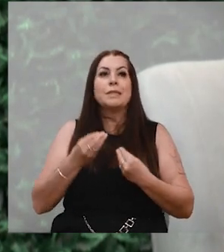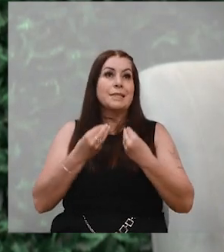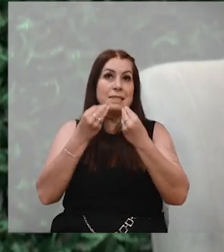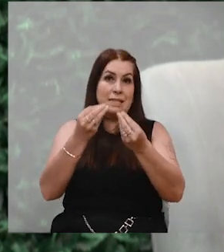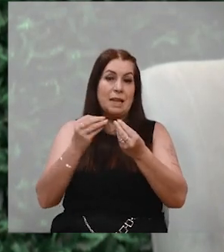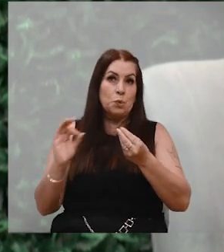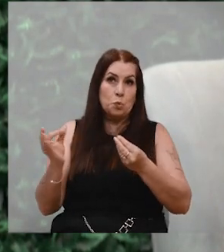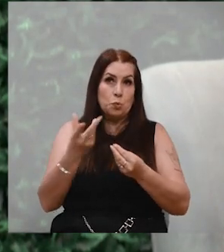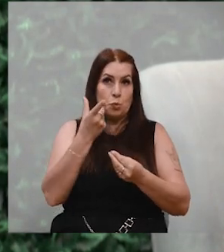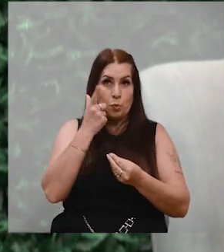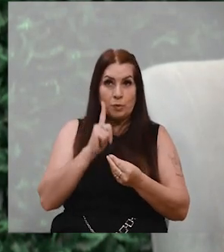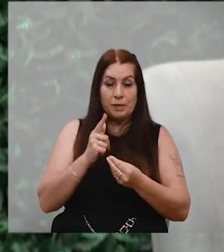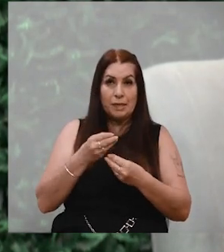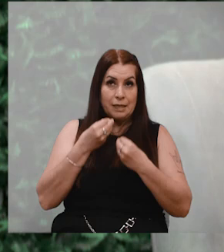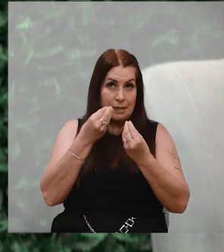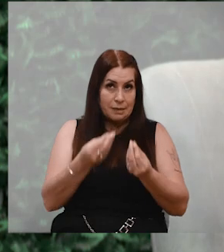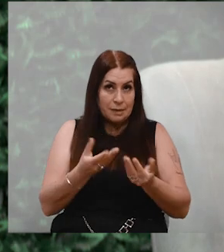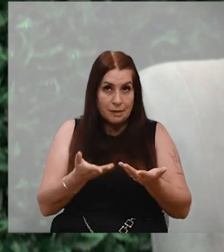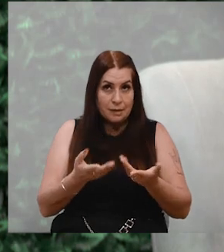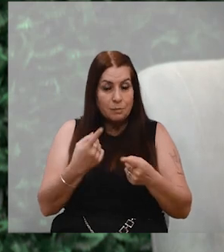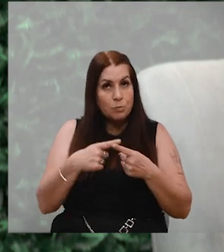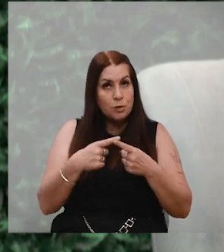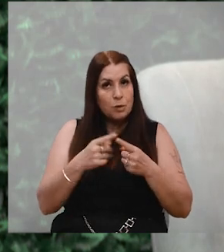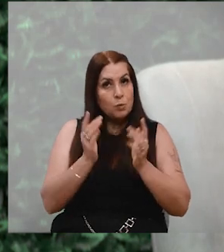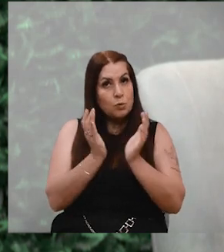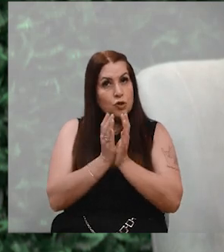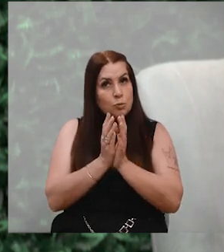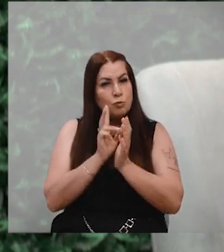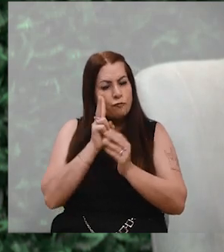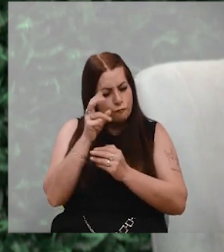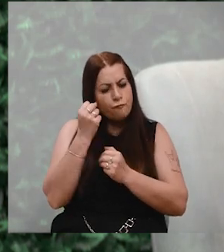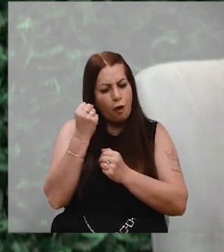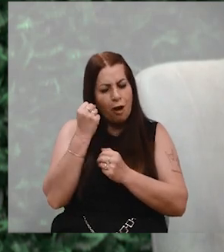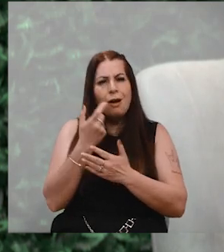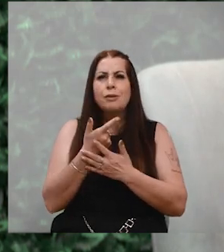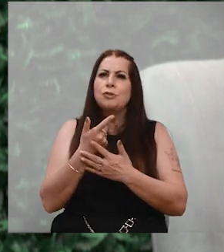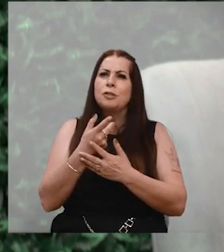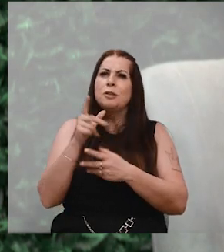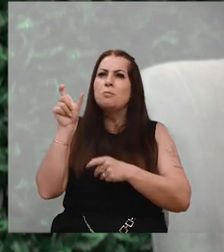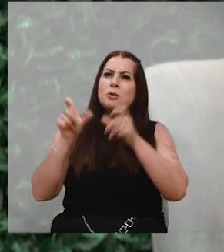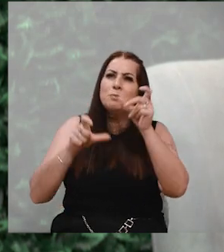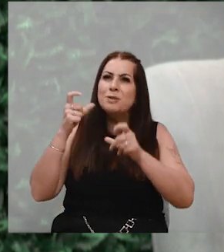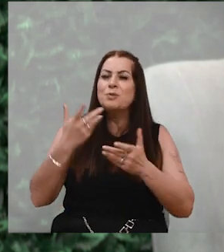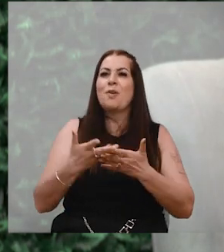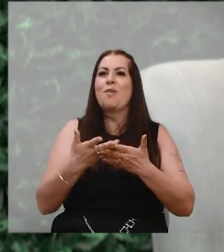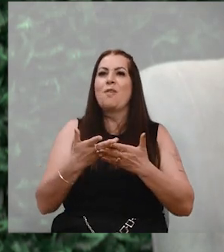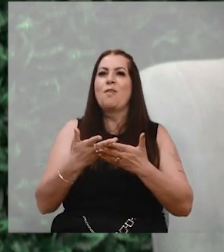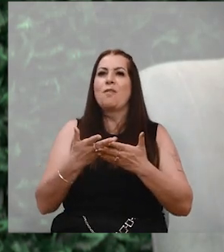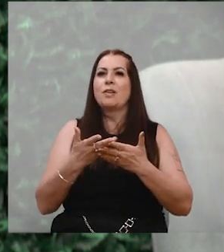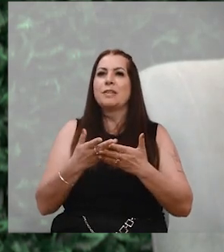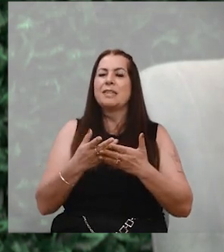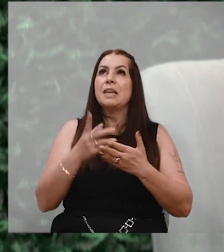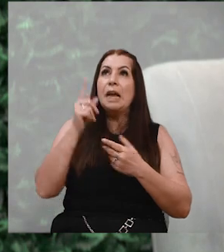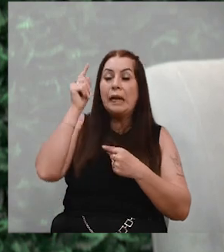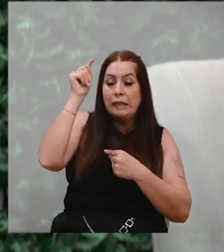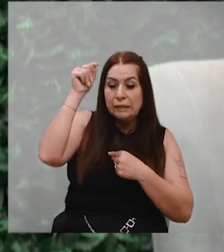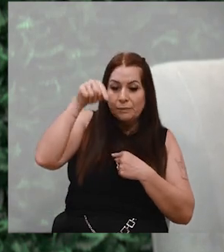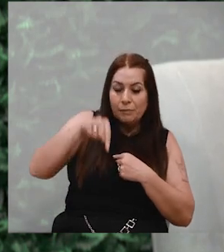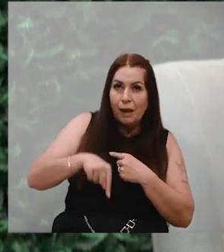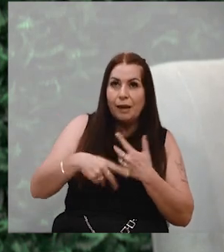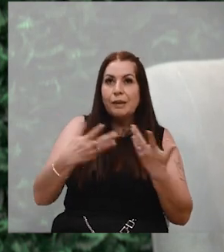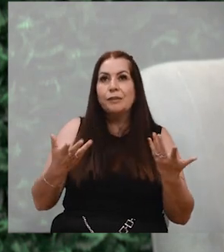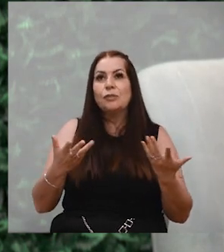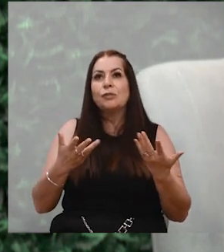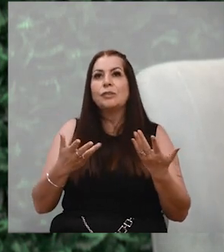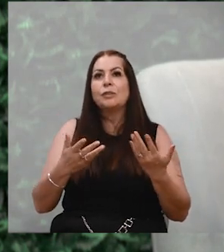consegue entregar tudo que consegue entregar porque a gente é um time forte, com muitas pessoas, seja lá de cima, seja aqui